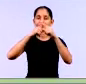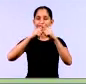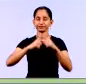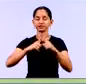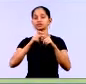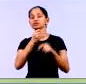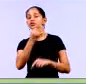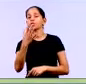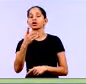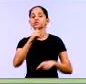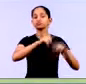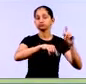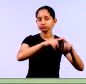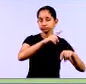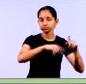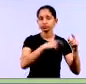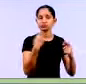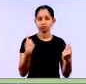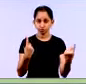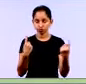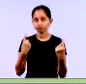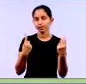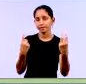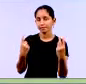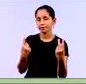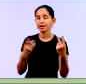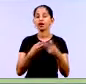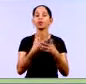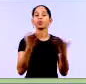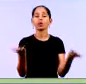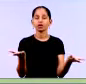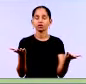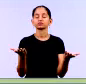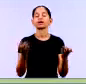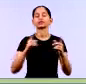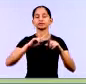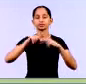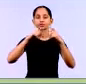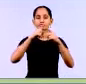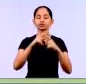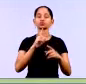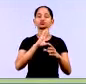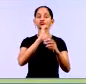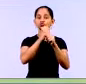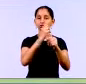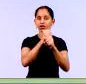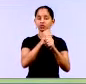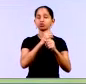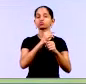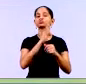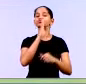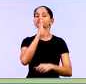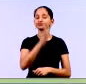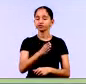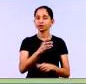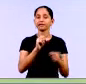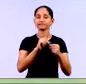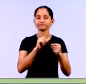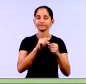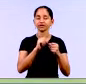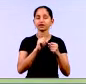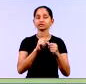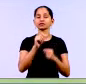de matérias-primas por produto, multiplico aqui pelo preço, tem o total de